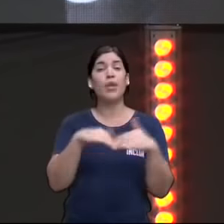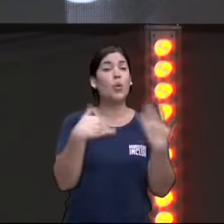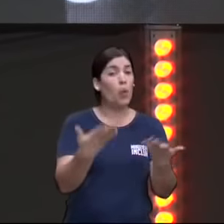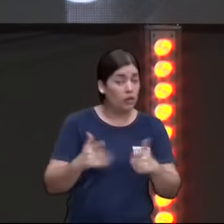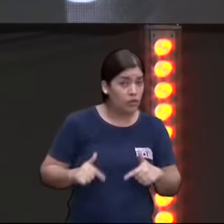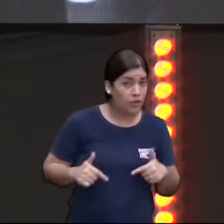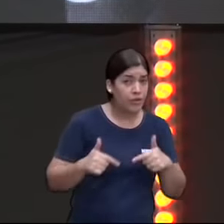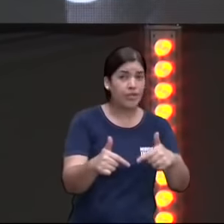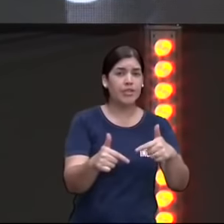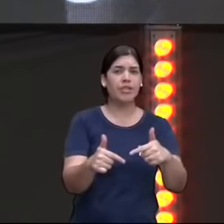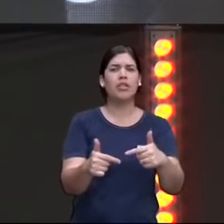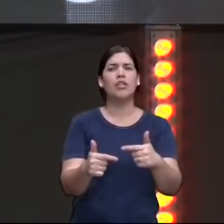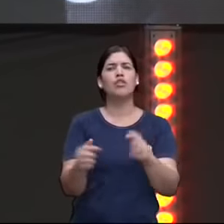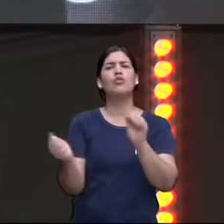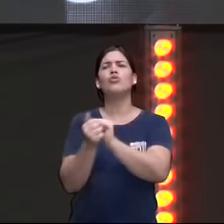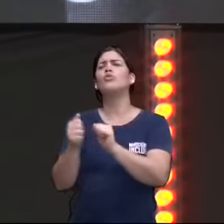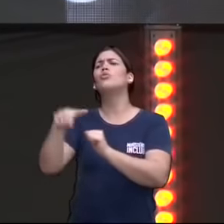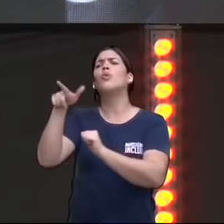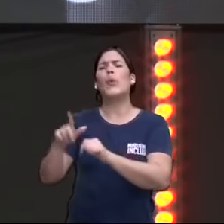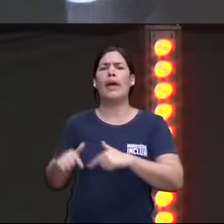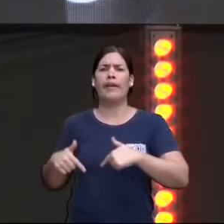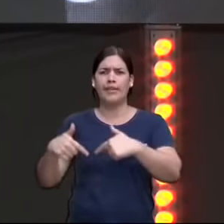agir, com quem agir.